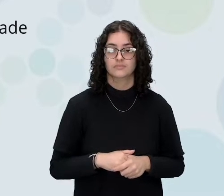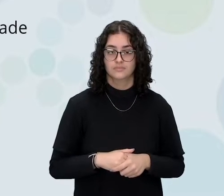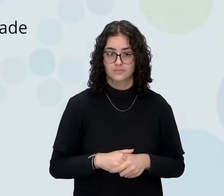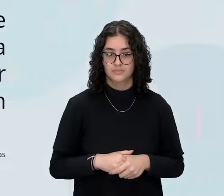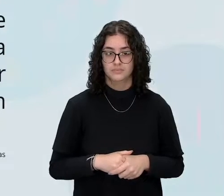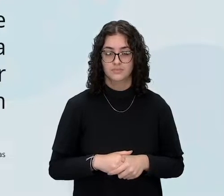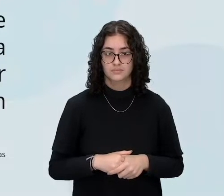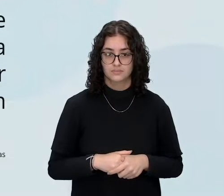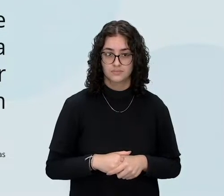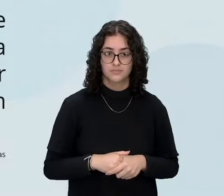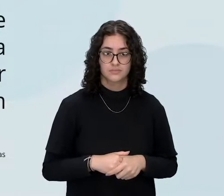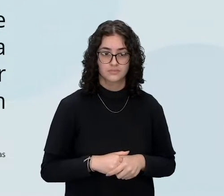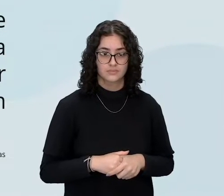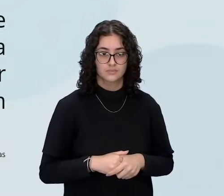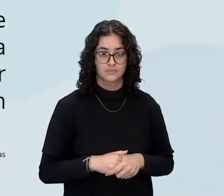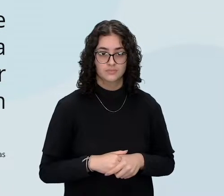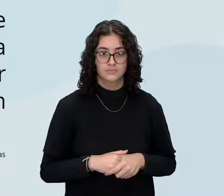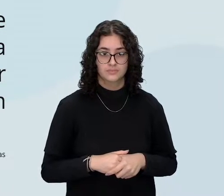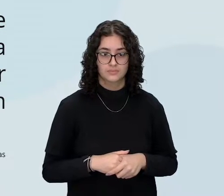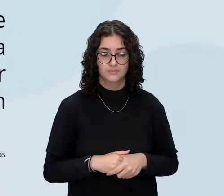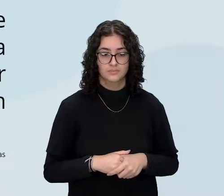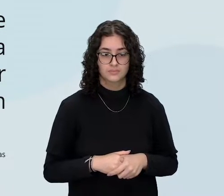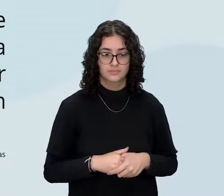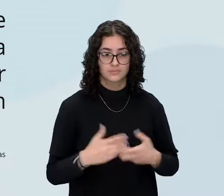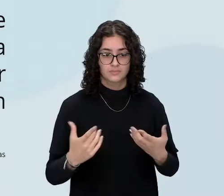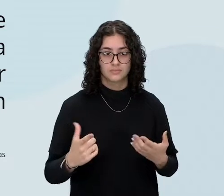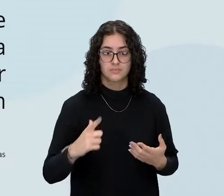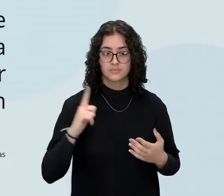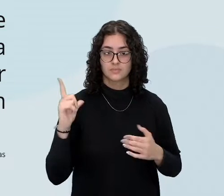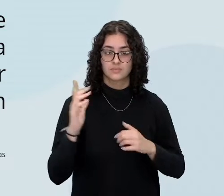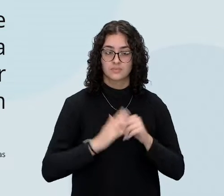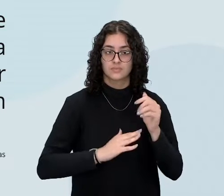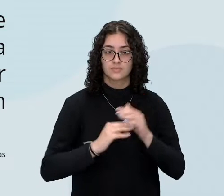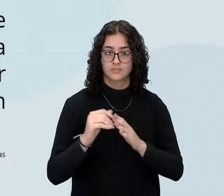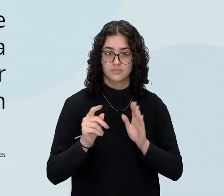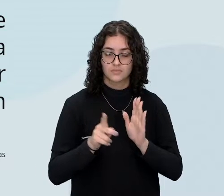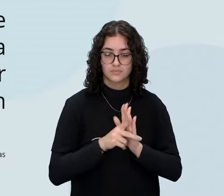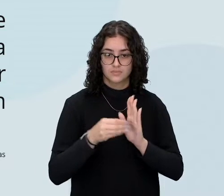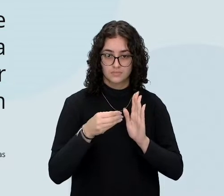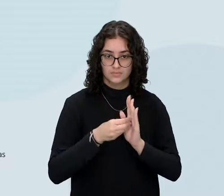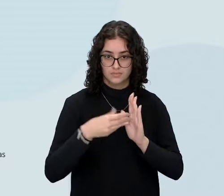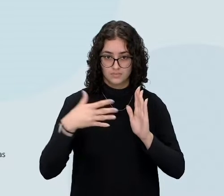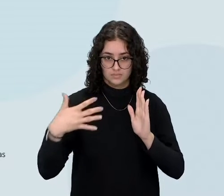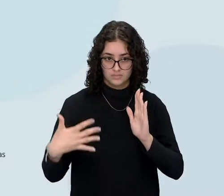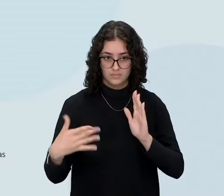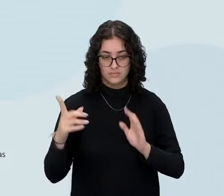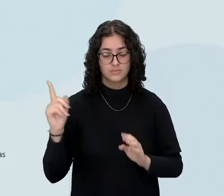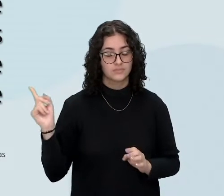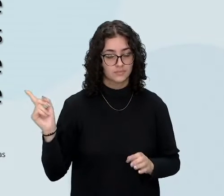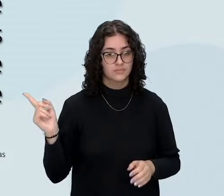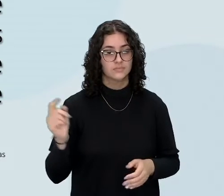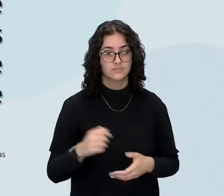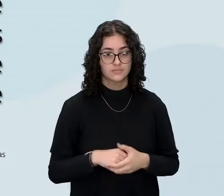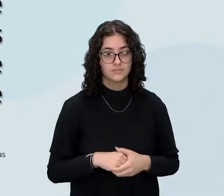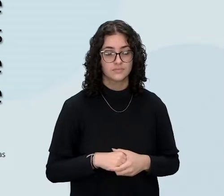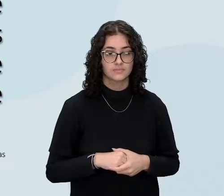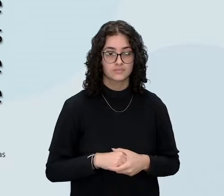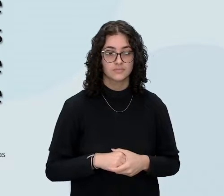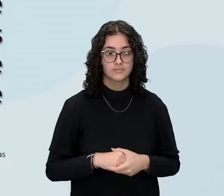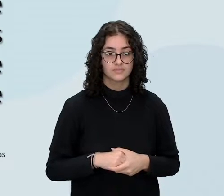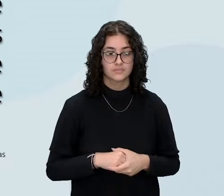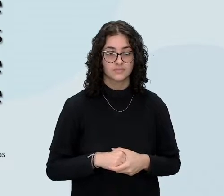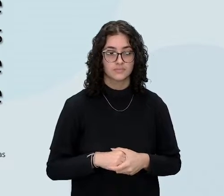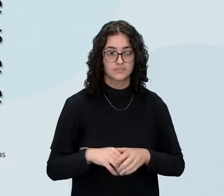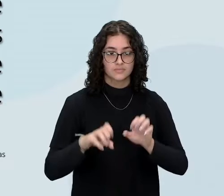certo? Bom, então aqui nós temos as habilidades do currículo paulista passando para vocês, tá certo? E as